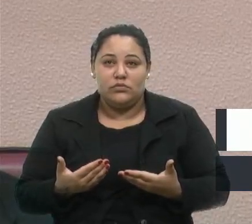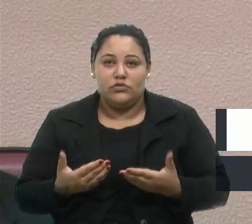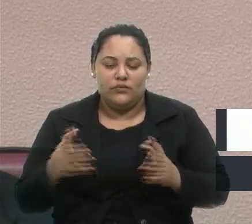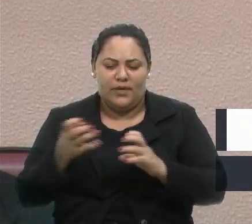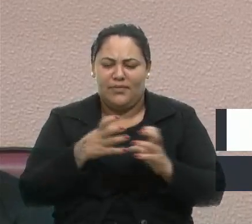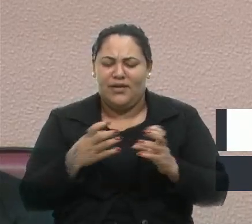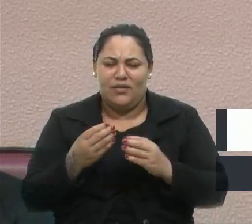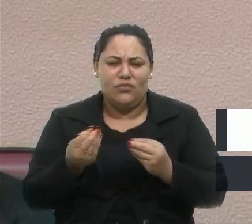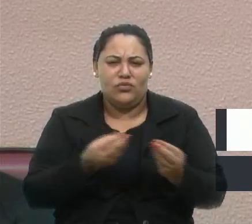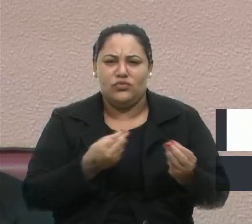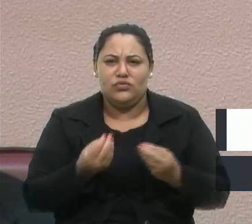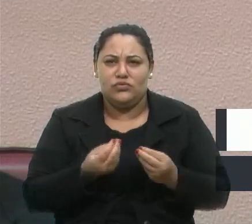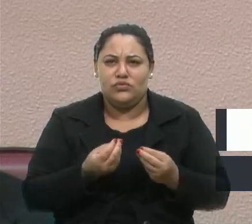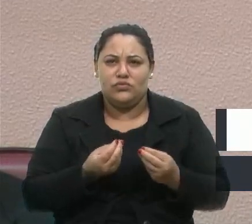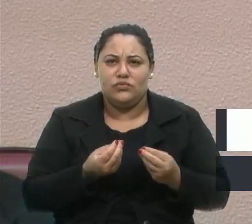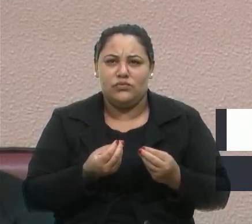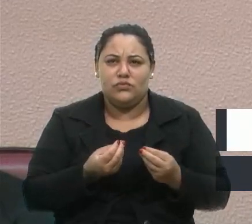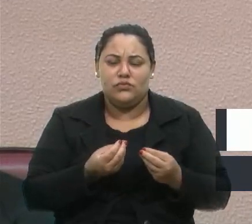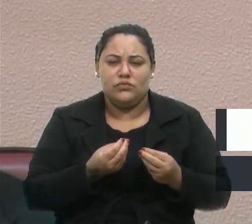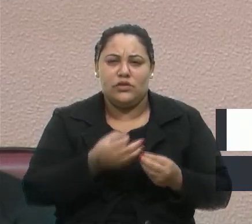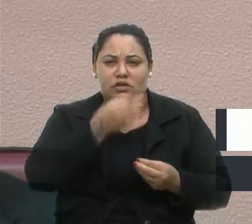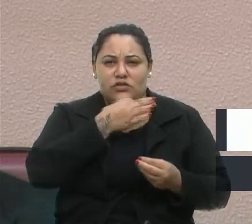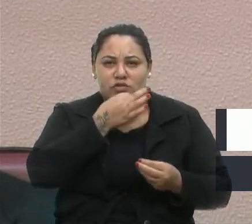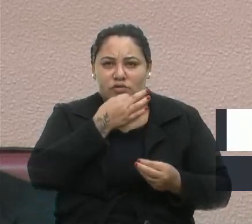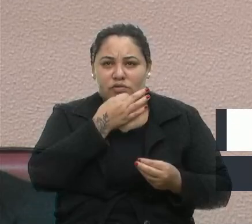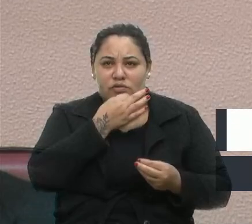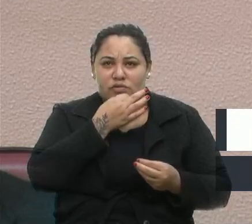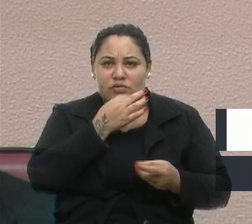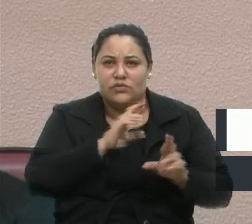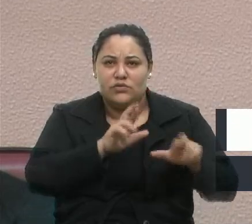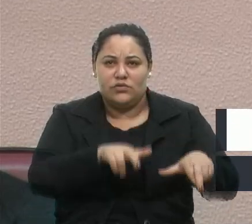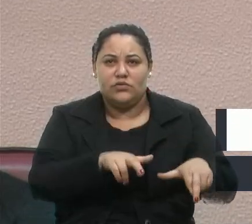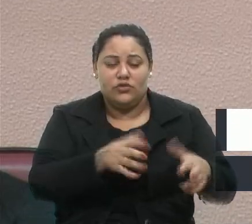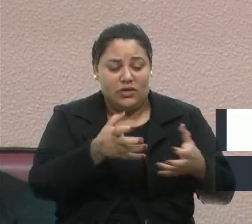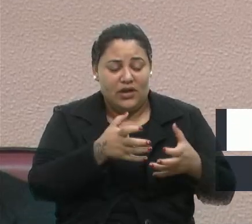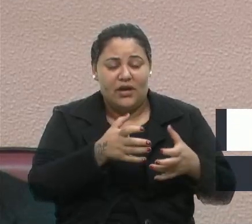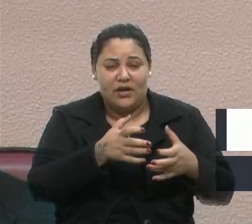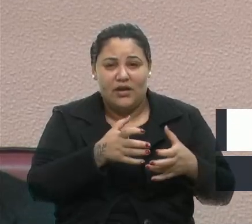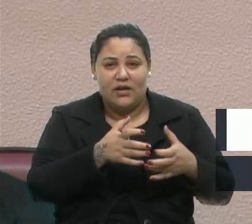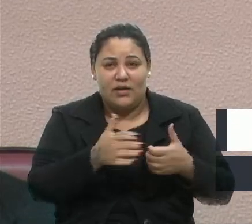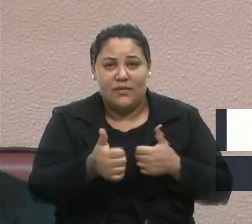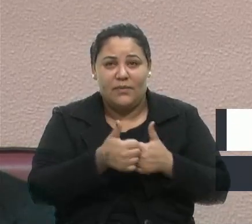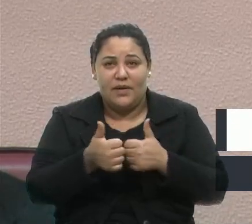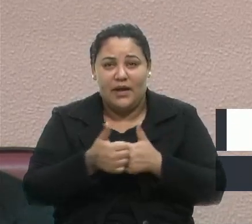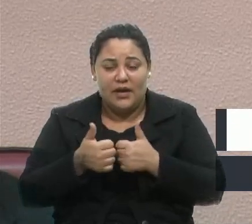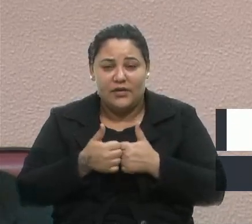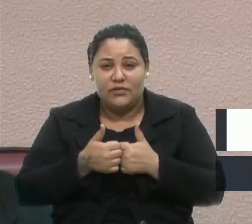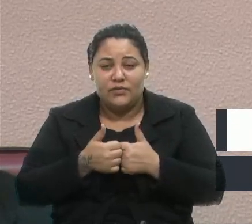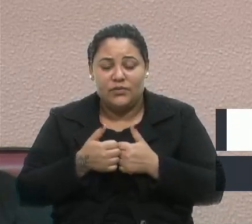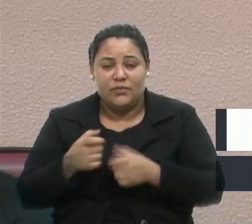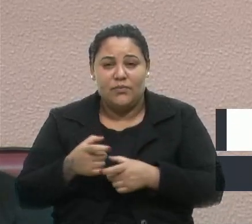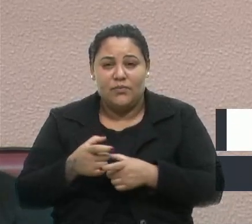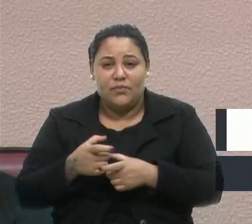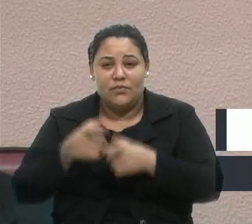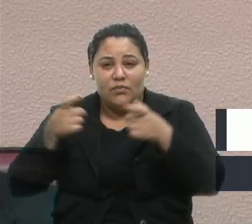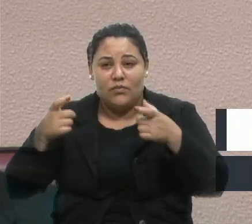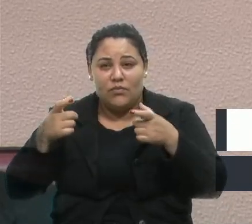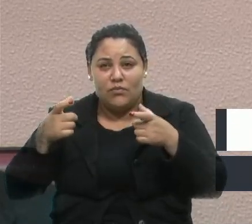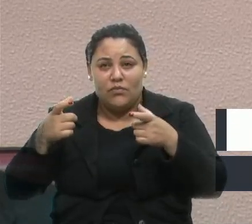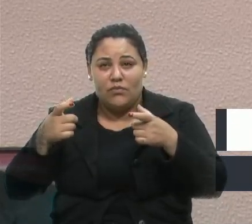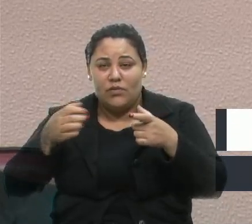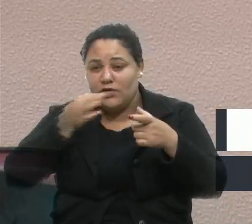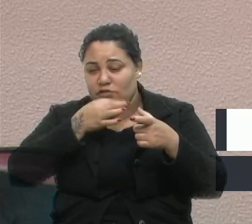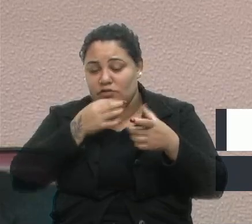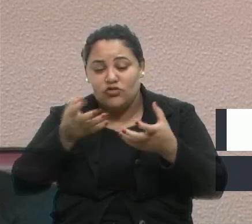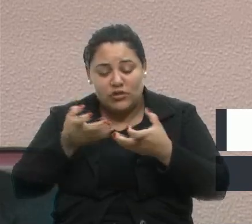muito por isso. Vai ser aonde? Caxias, na região? Nós queremos o mais próximo possível. Onde é que tem maior número de alunos? É Caxias, então nós